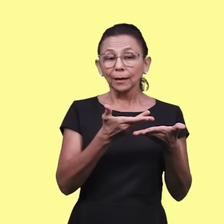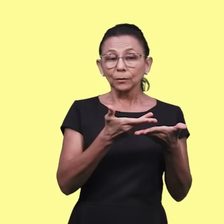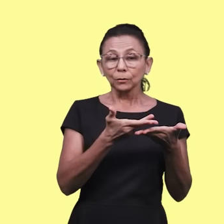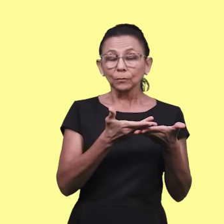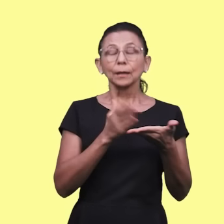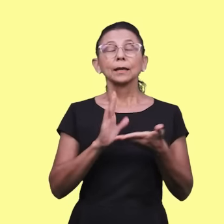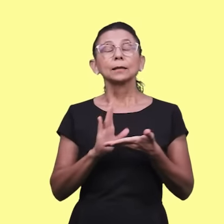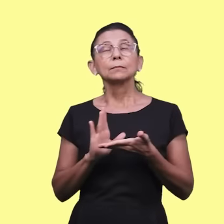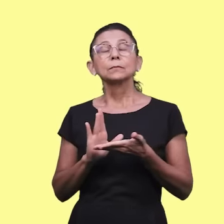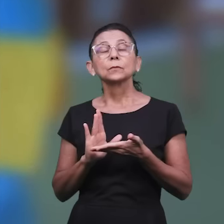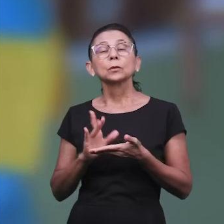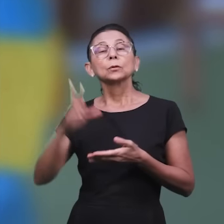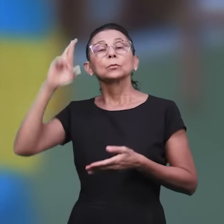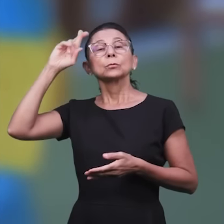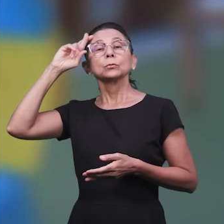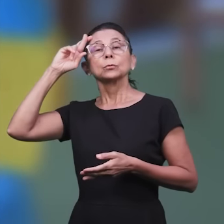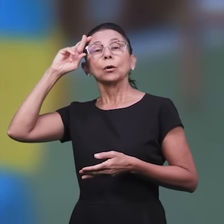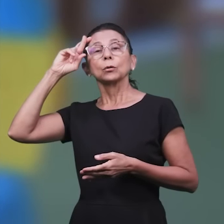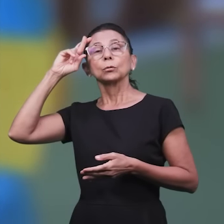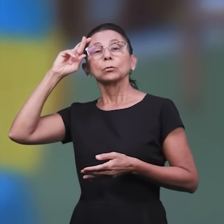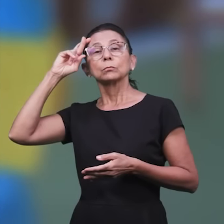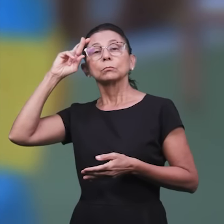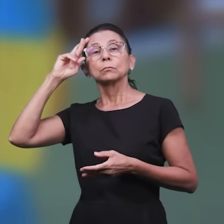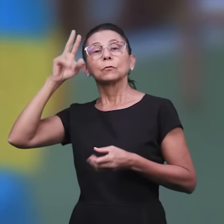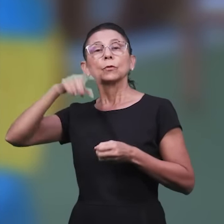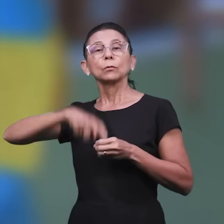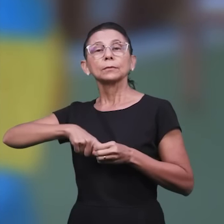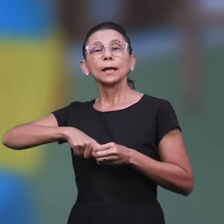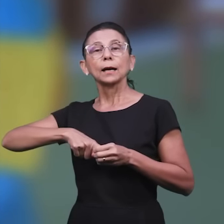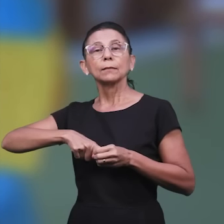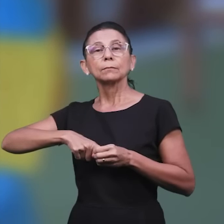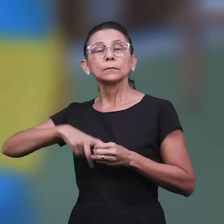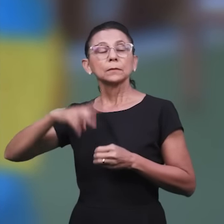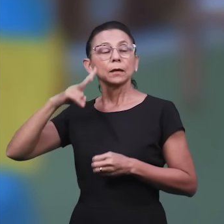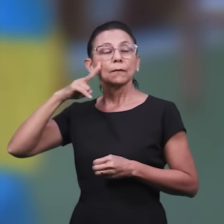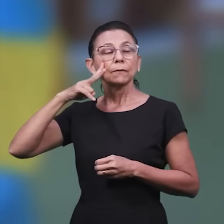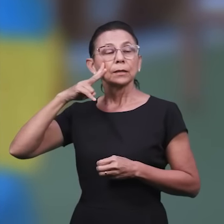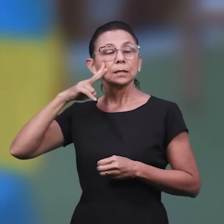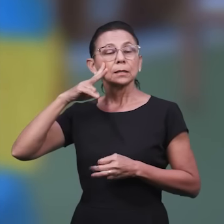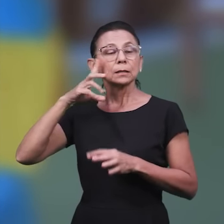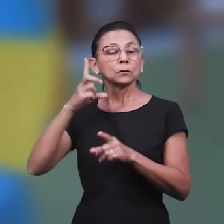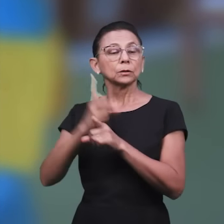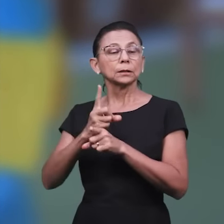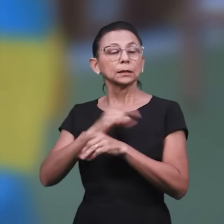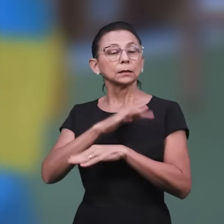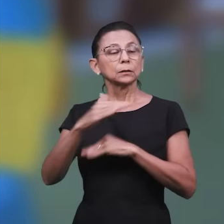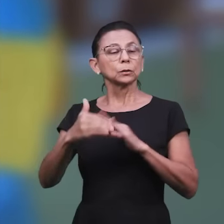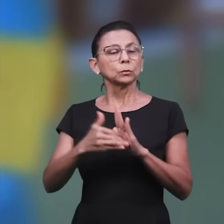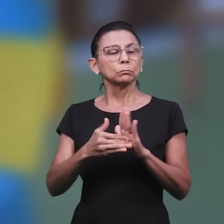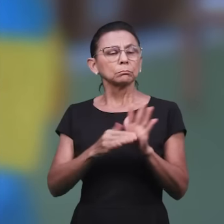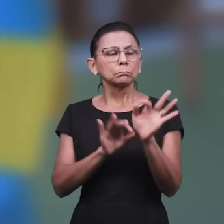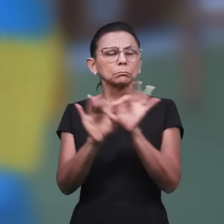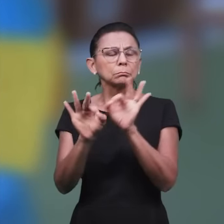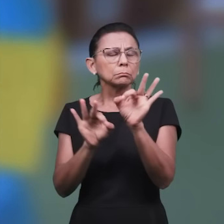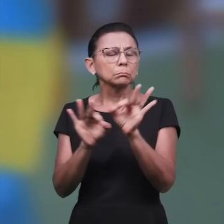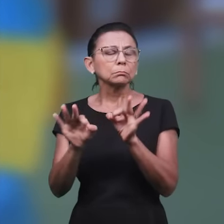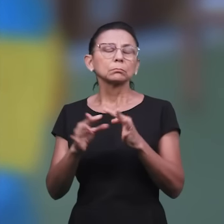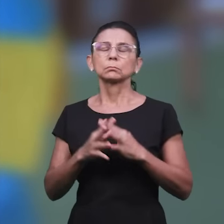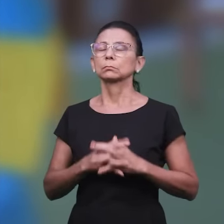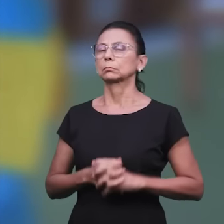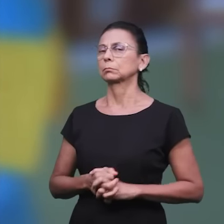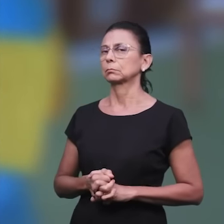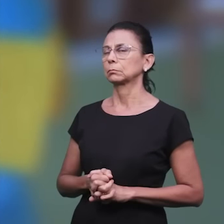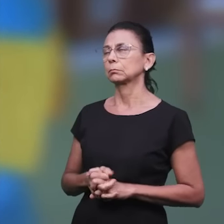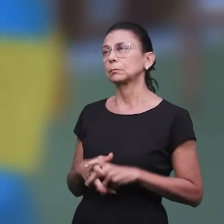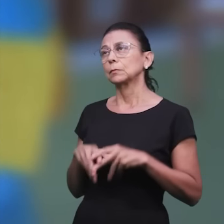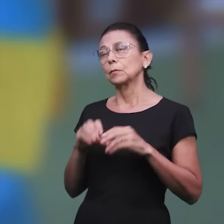voltasse, encontrasse tudo arrumado, exatamente como ele havia orientado. Ou ele